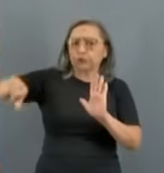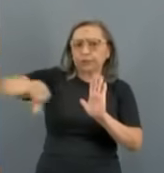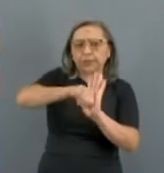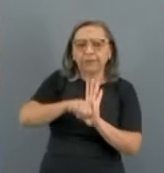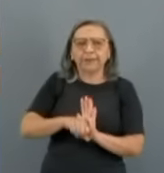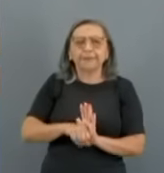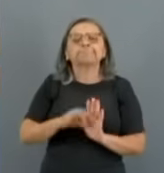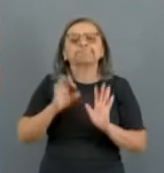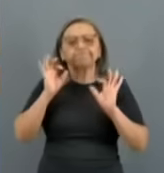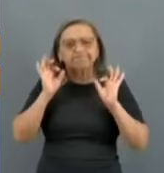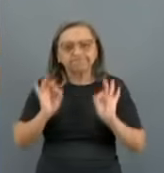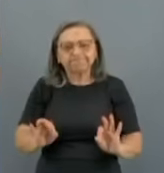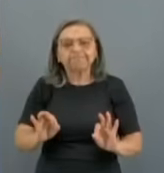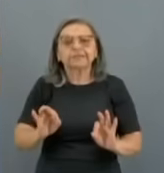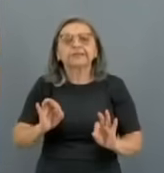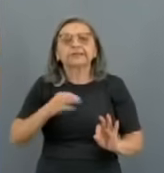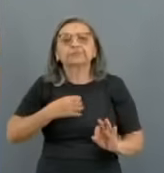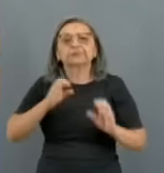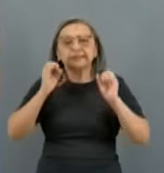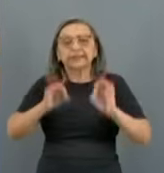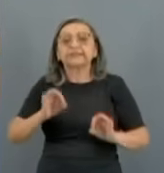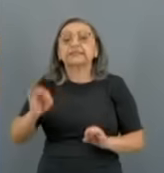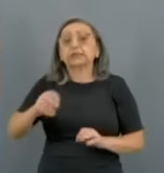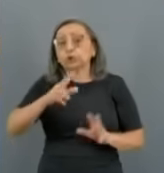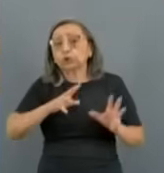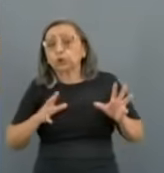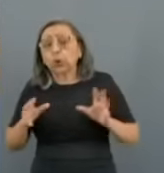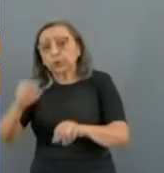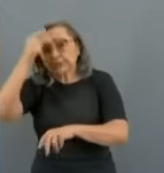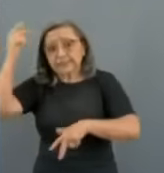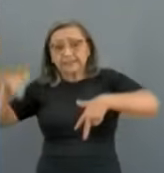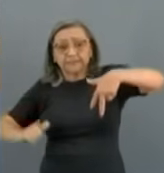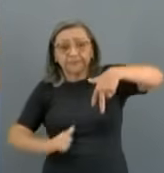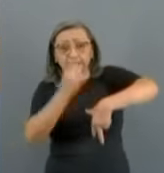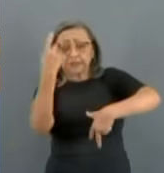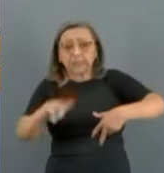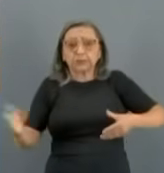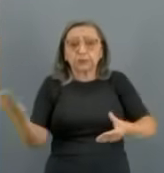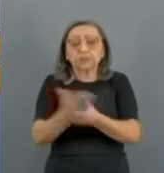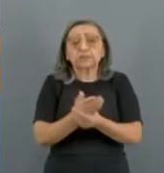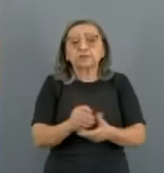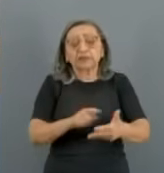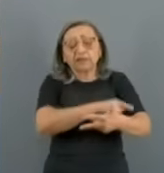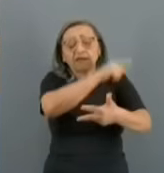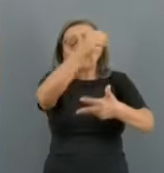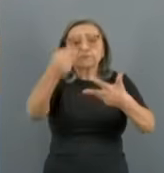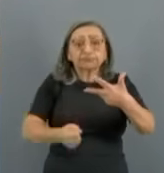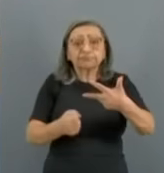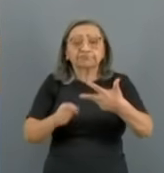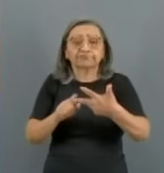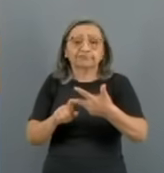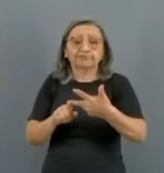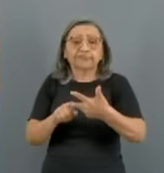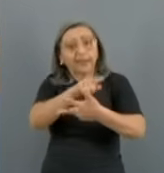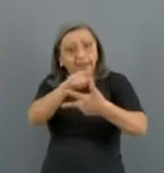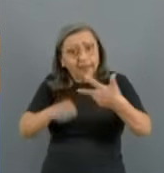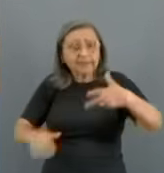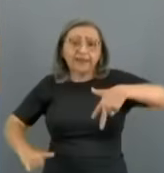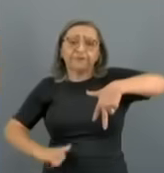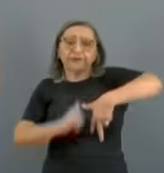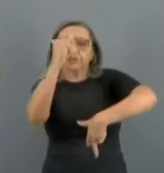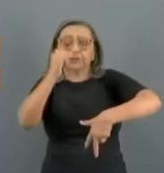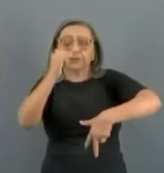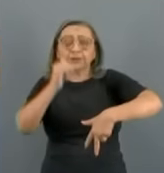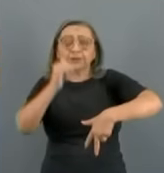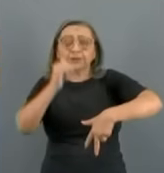há dúvida de que as vítimas desse processo foram os 3 poderes da República: o